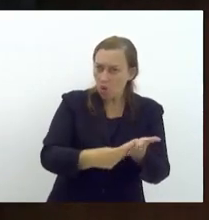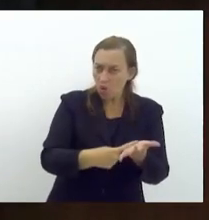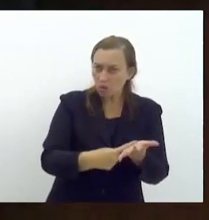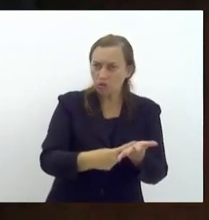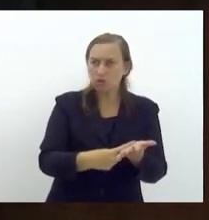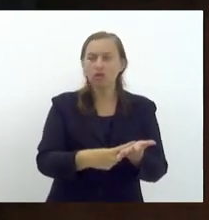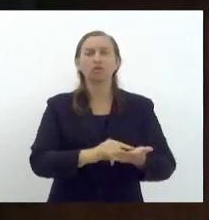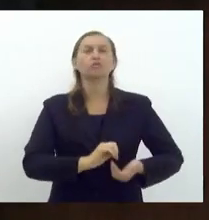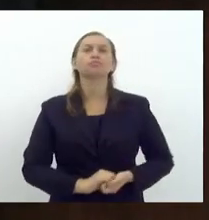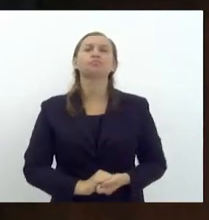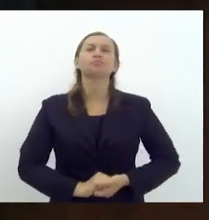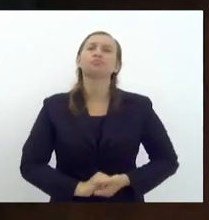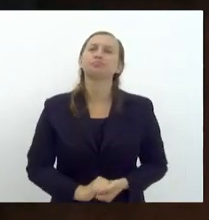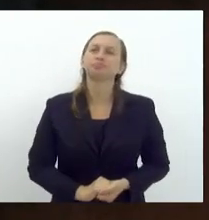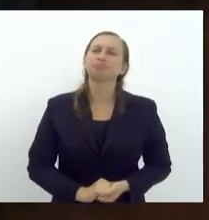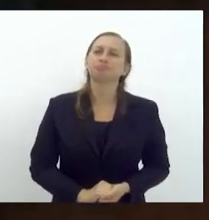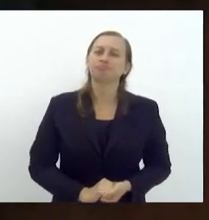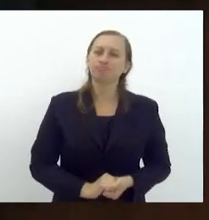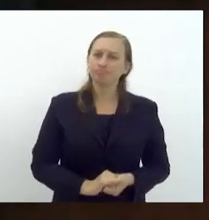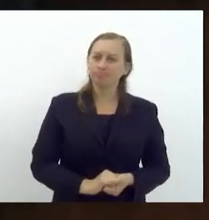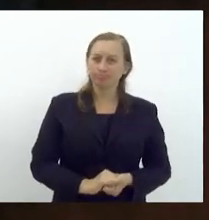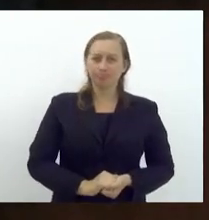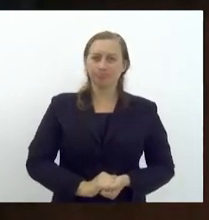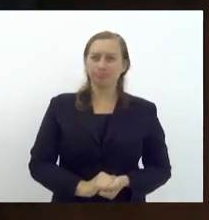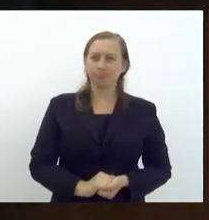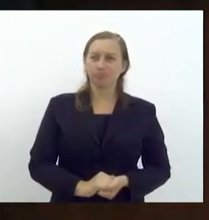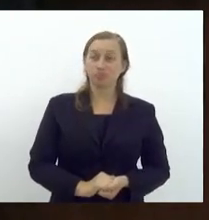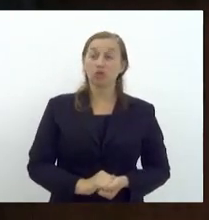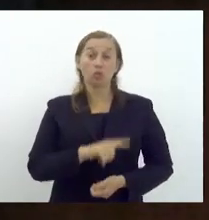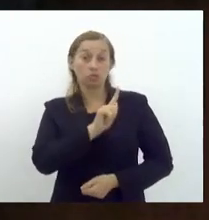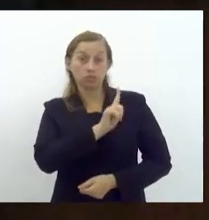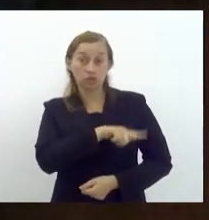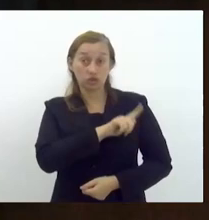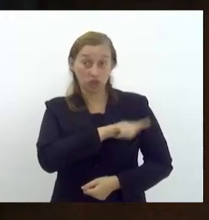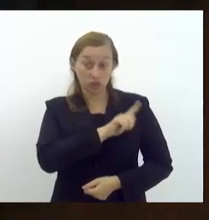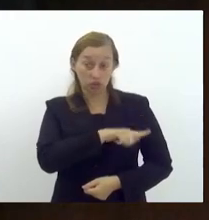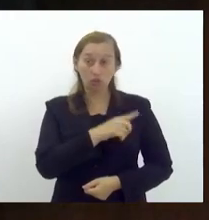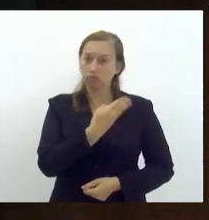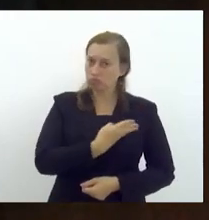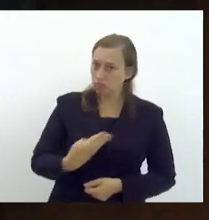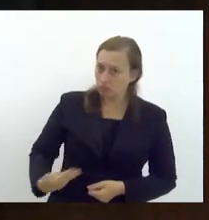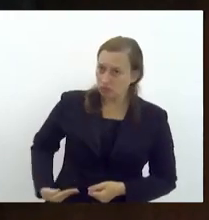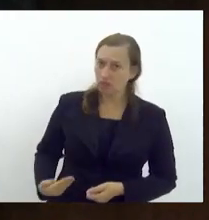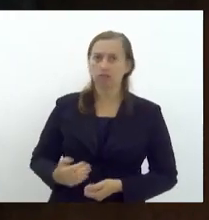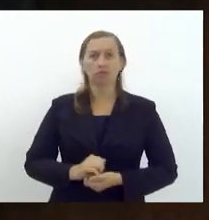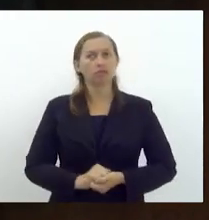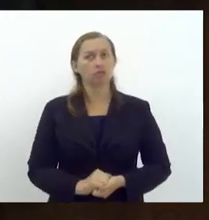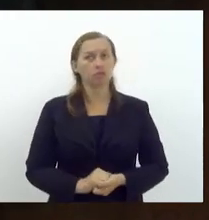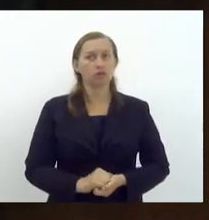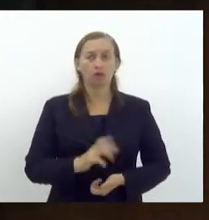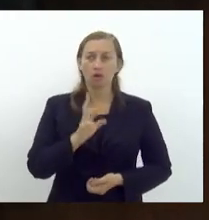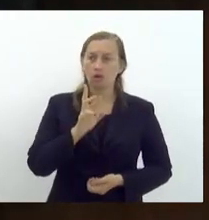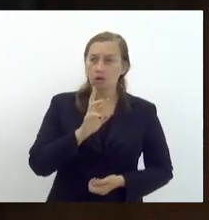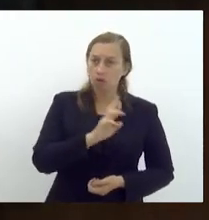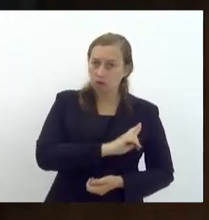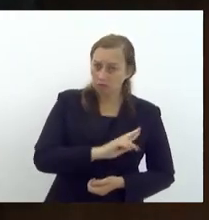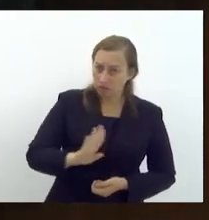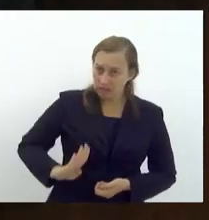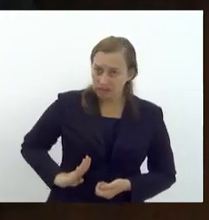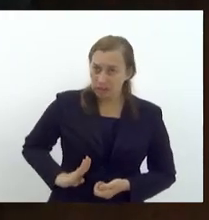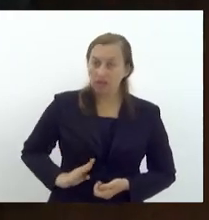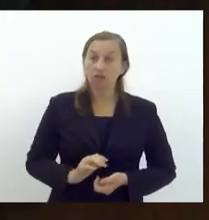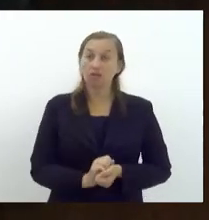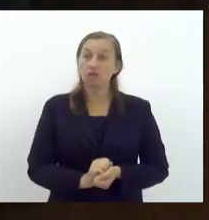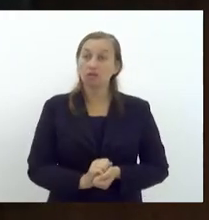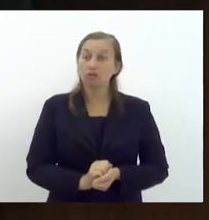Taboão com a com a gestão do então Governador Rodrigo Bacelar ficou